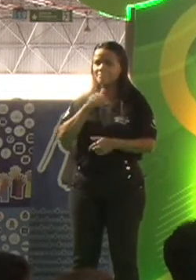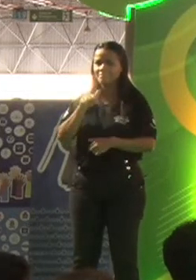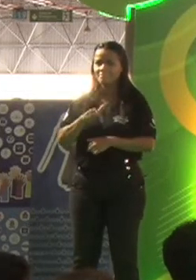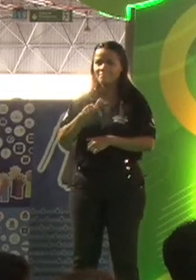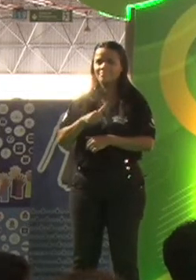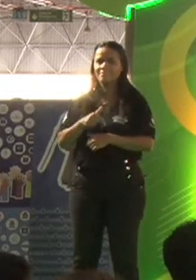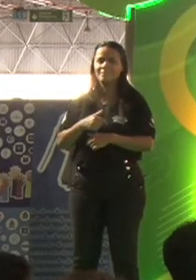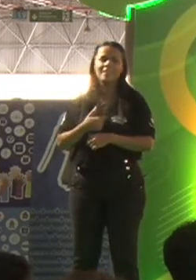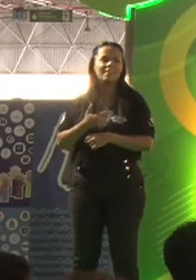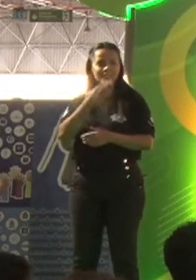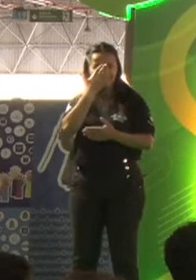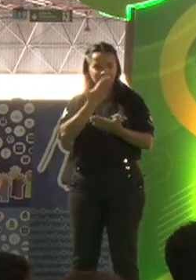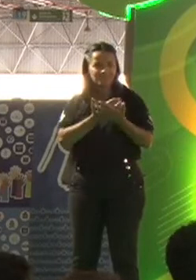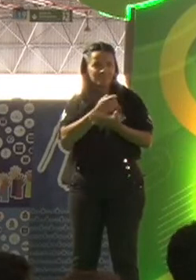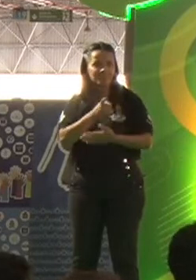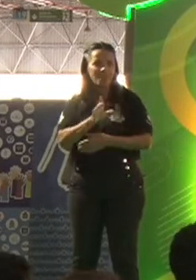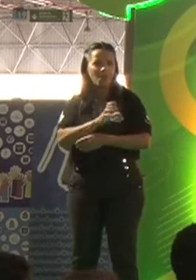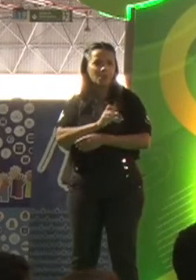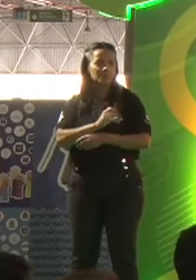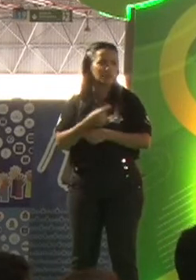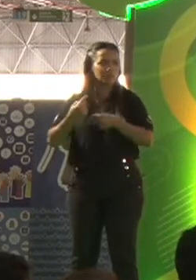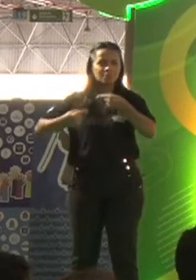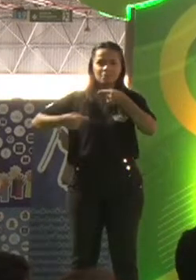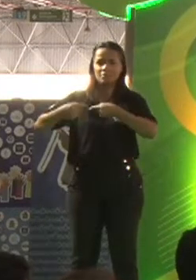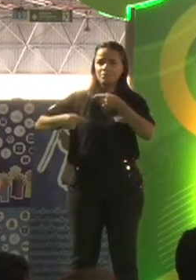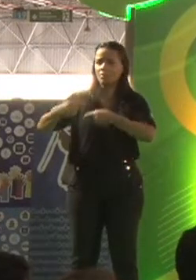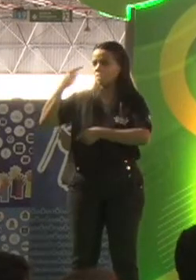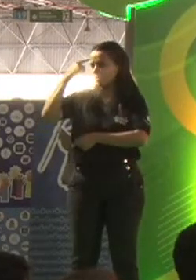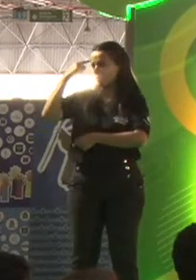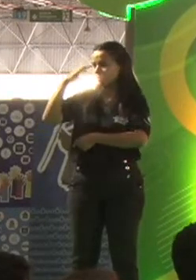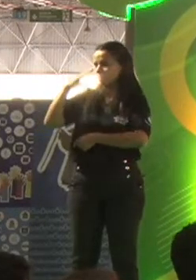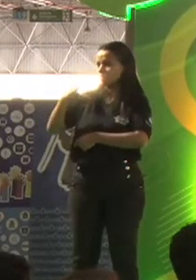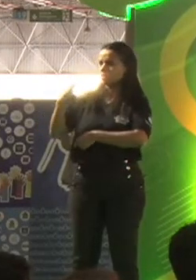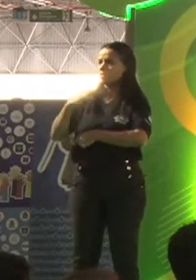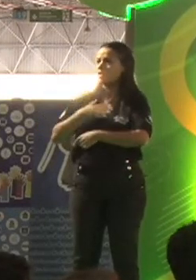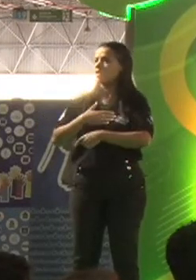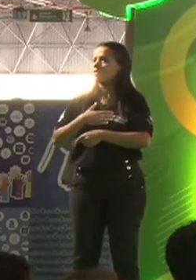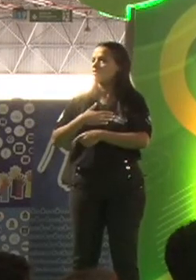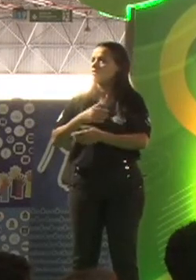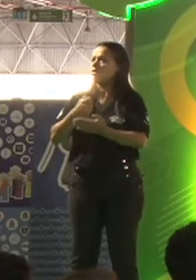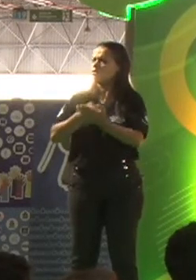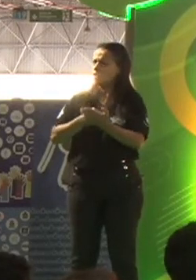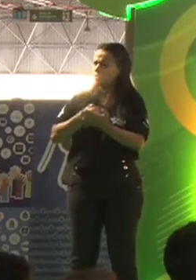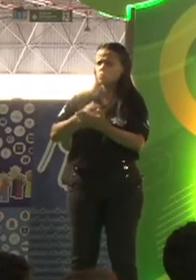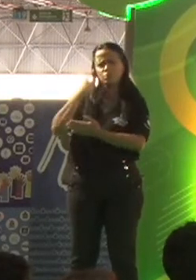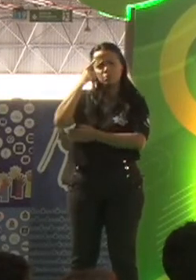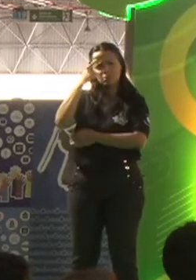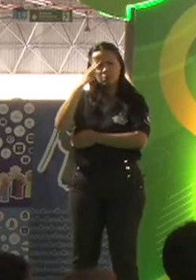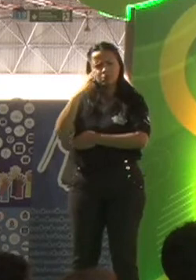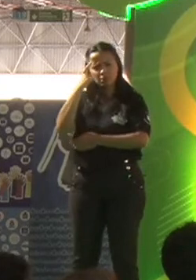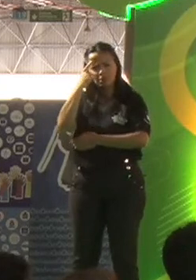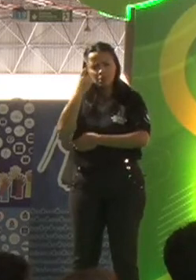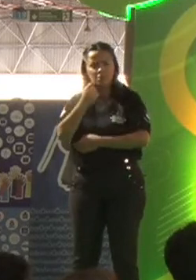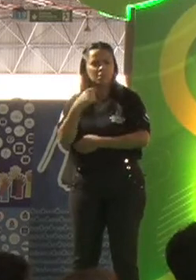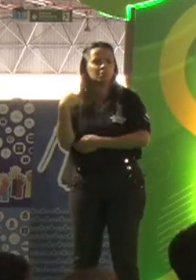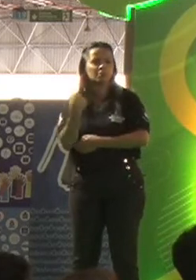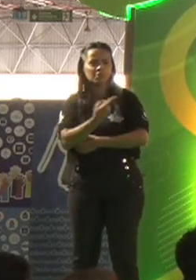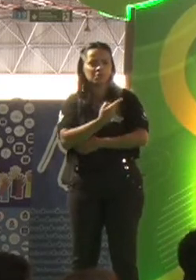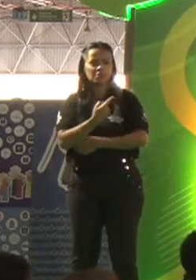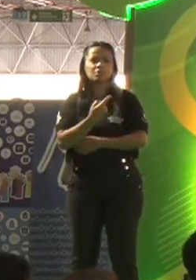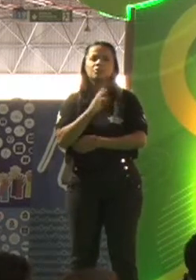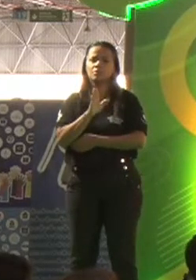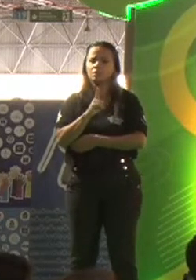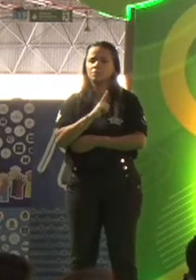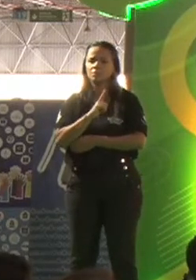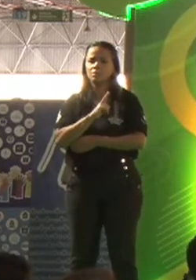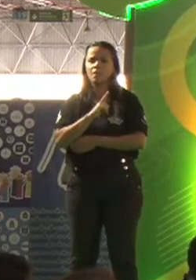um pouco dessa discussão e tenham trazido novos conceitos reforçado conceitos que vocês já tinham e trazido algumas coisas para